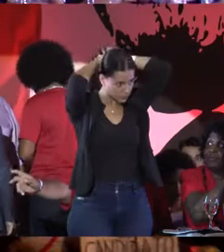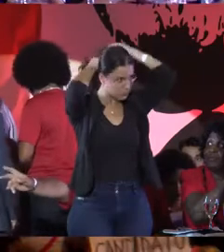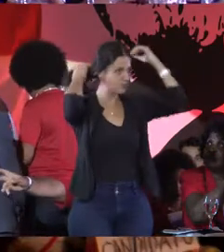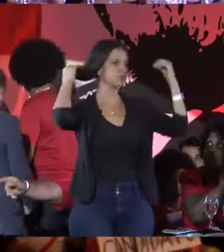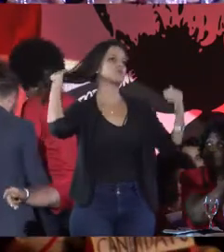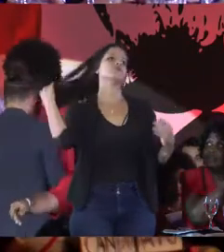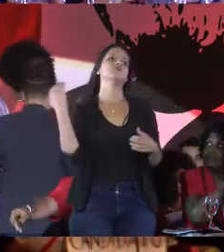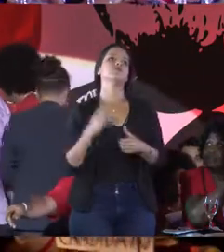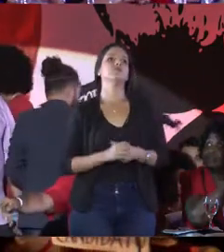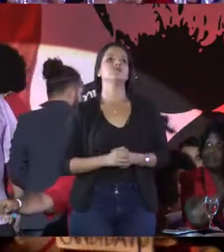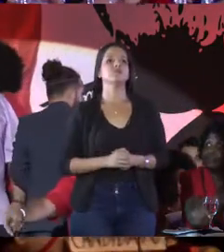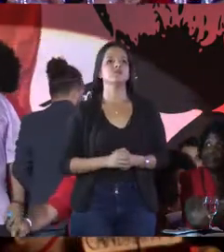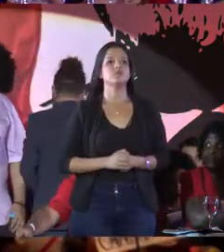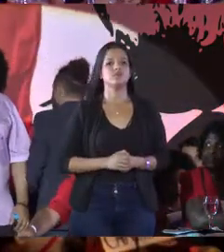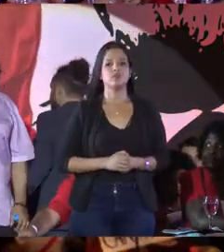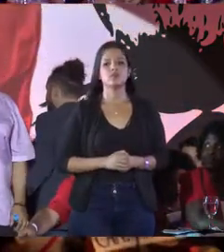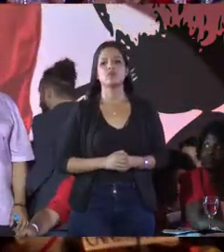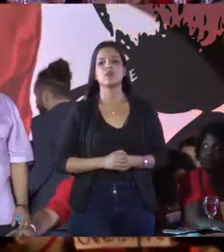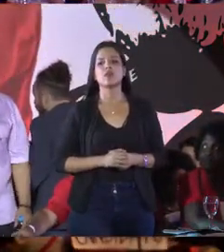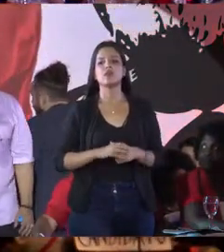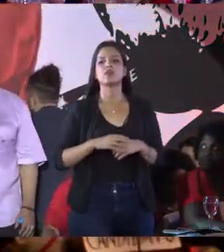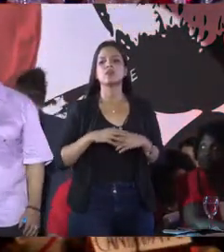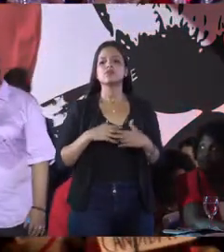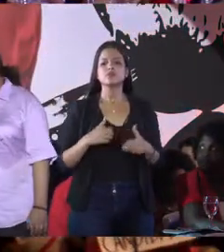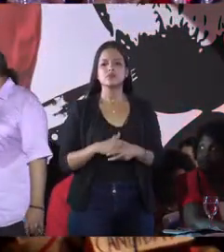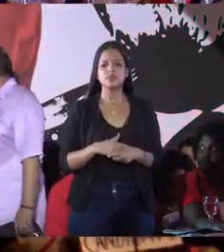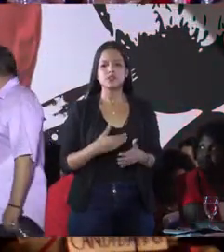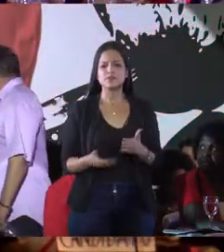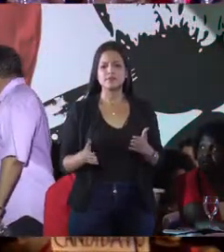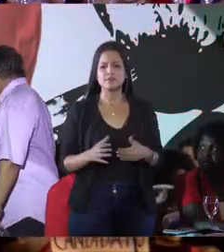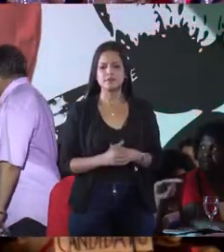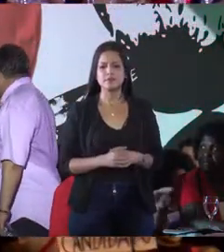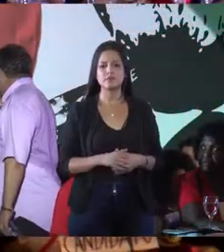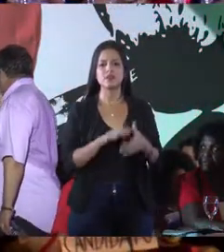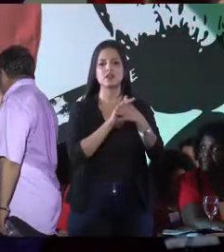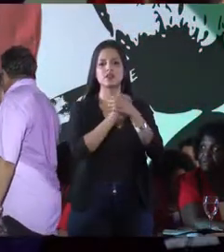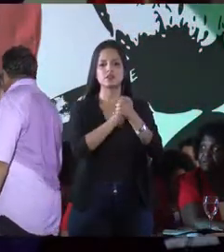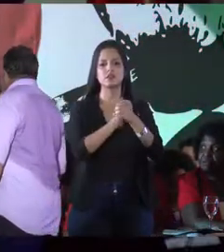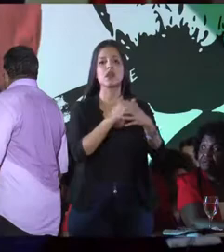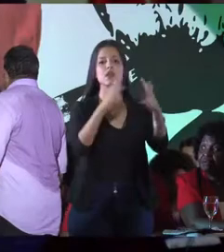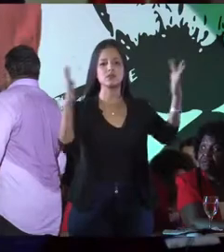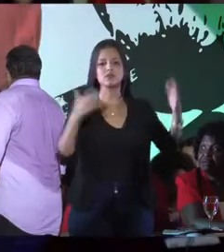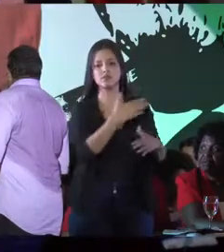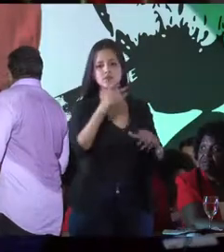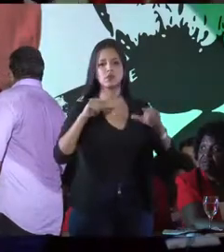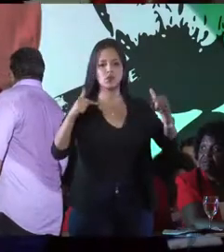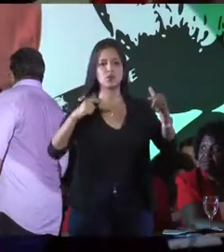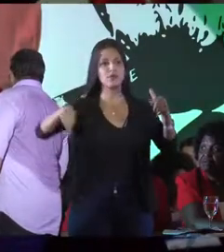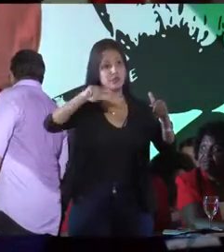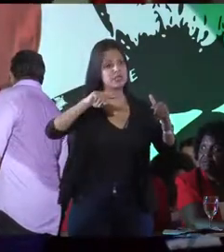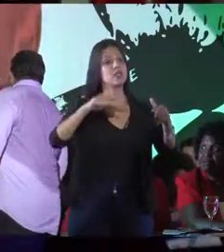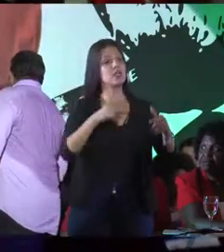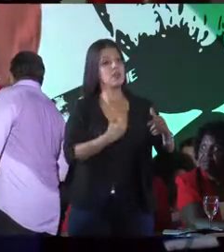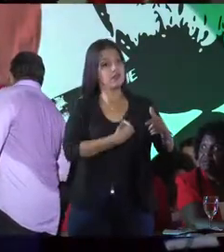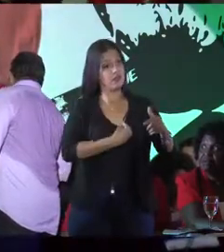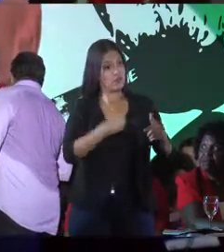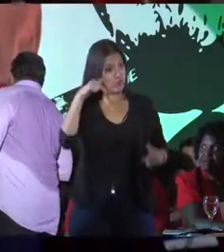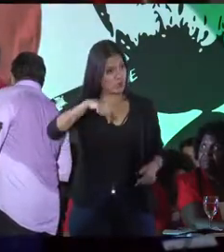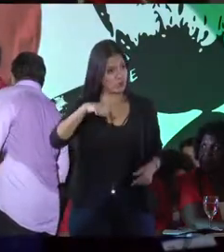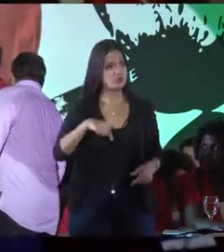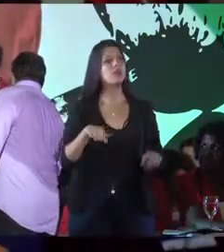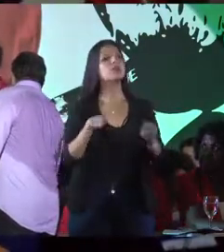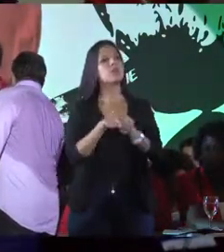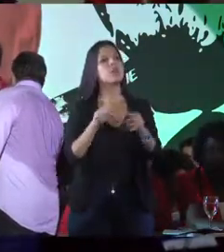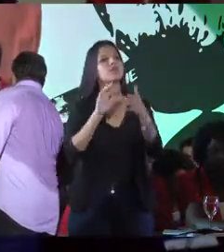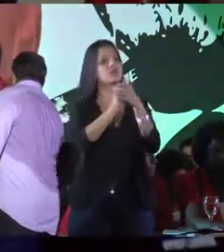Saudações combativas a todas as lutadoras e lutadores sociais do PT aqui presentes. Minha saudação